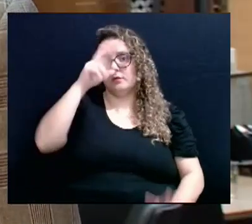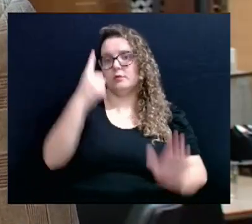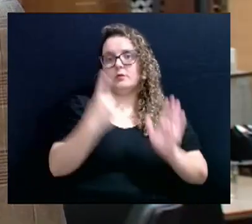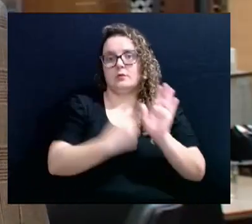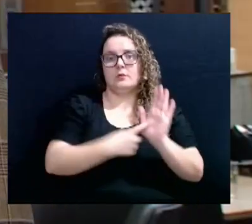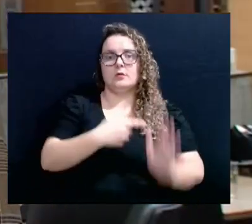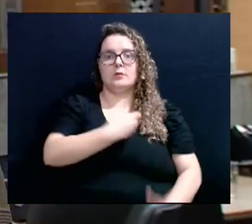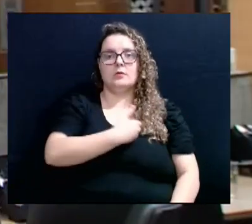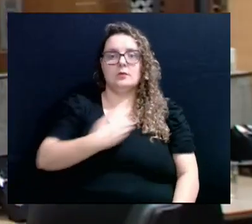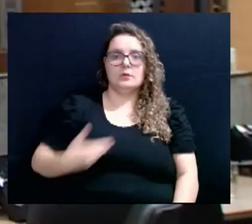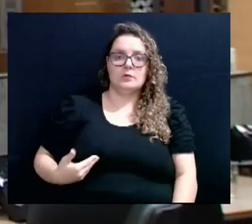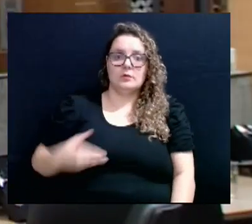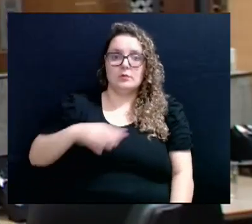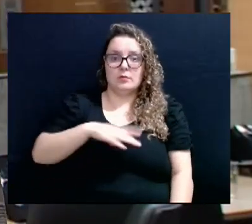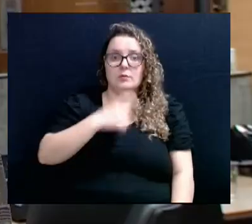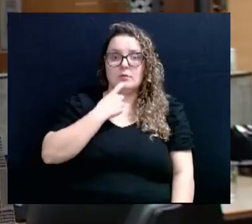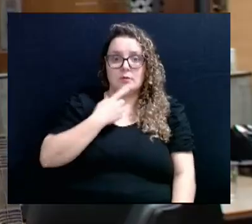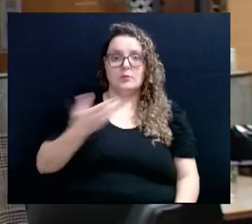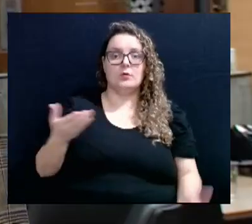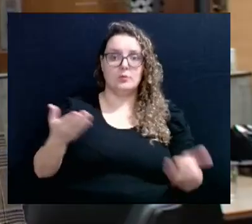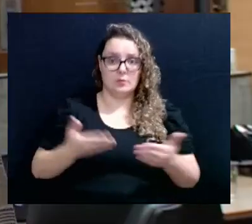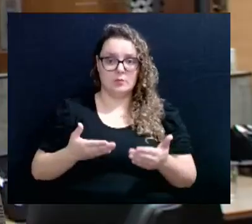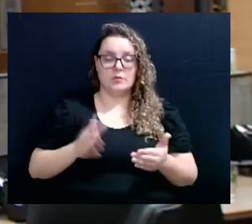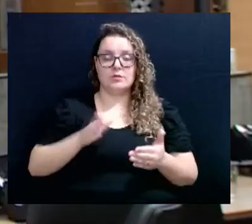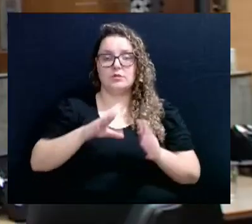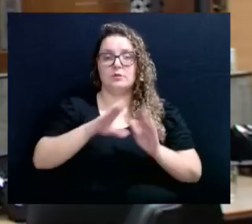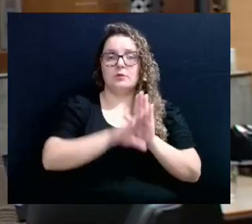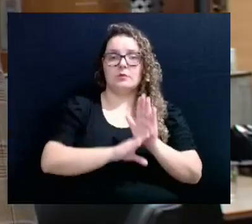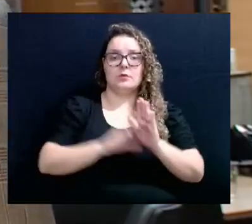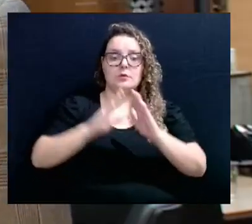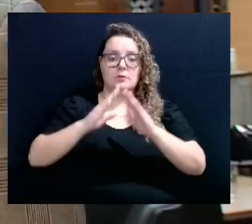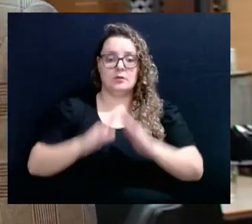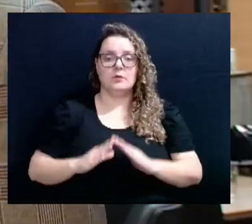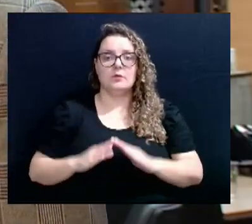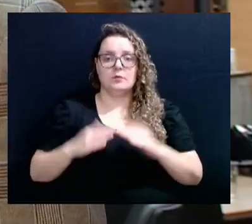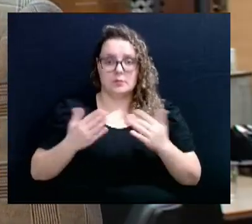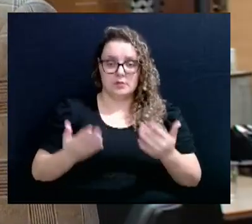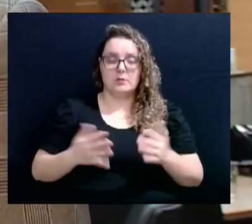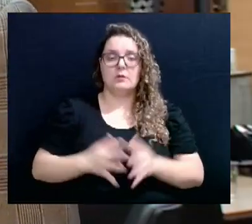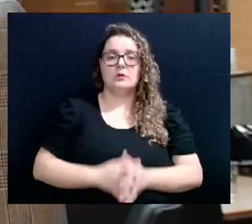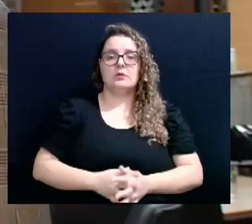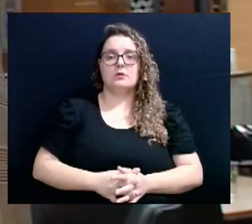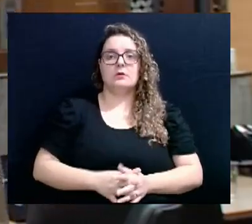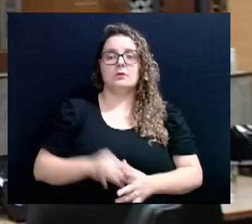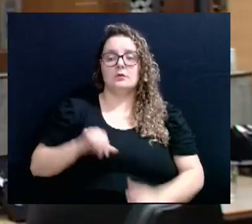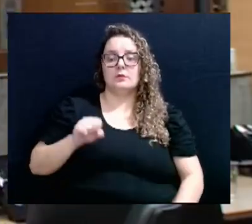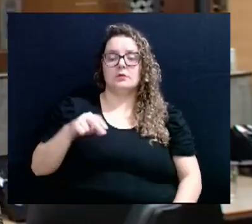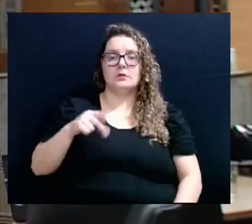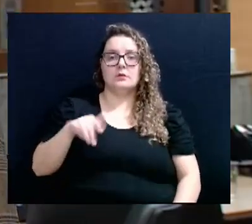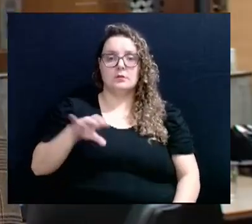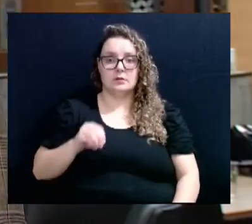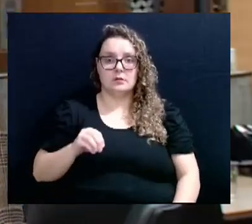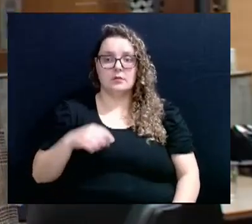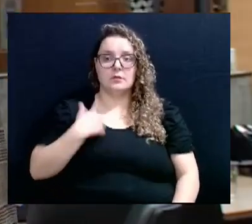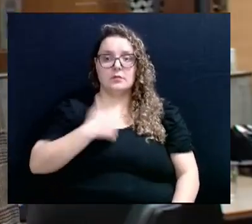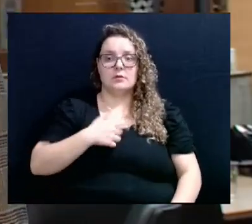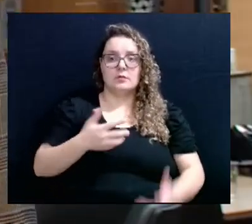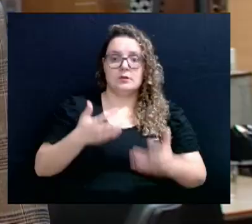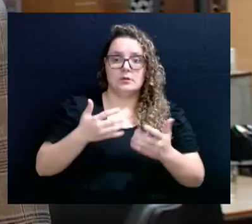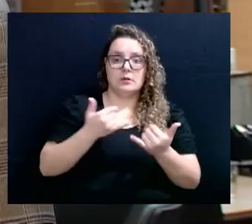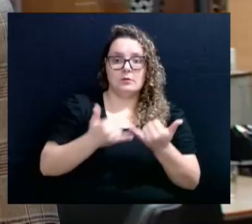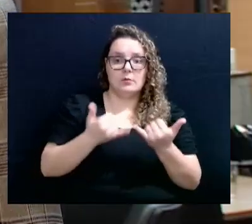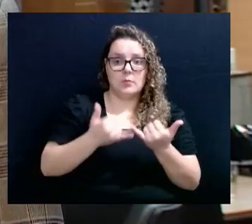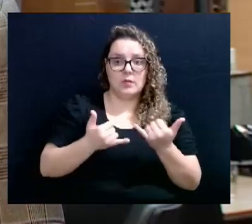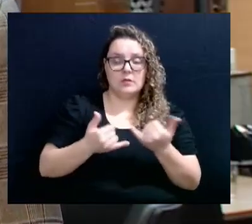Campinas hoje já tem programas habitacionais, de isenções, e nós gostaríamos que parte desses